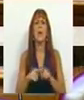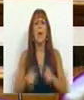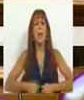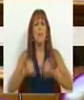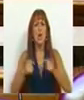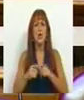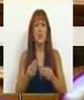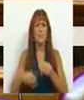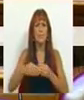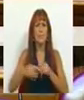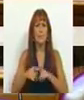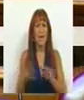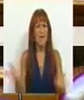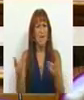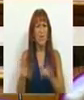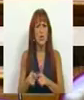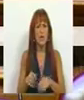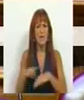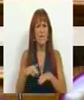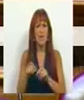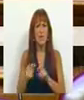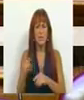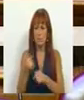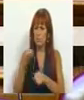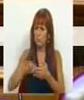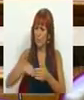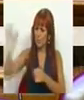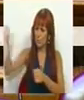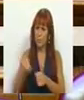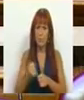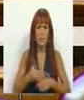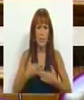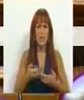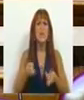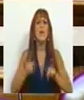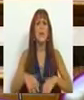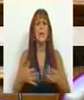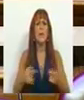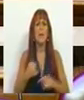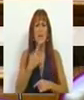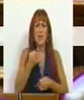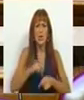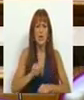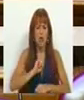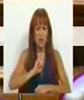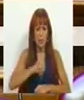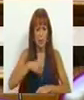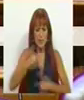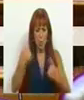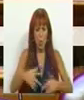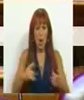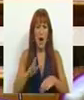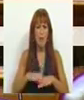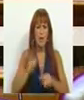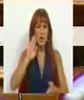medidas adicionais de incentivo à fixação de profissionais, e não podemos deixar de reafirmar a nossa preocupação